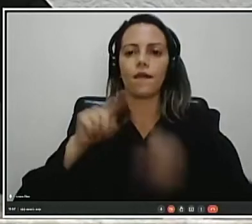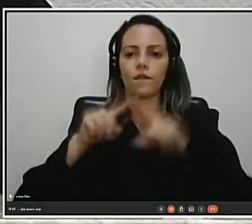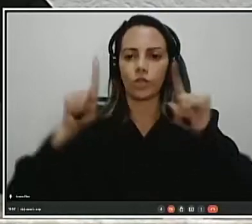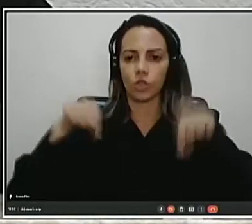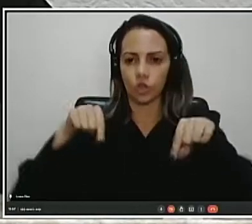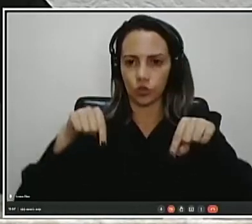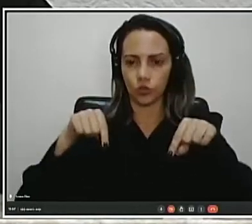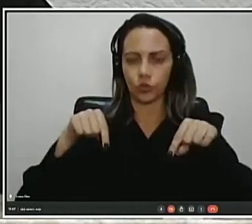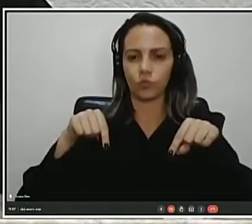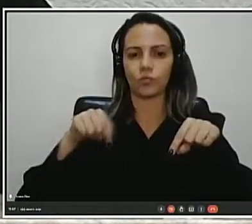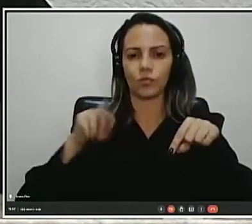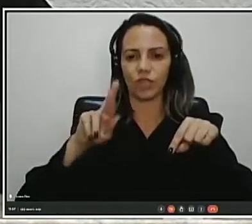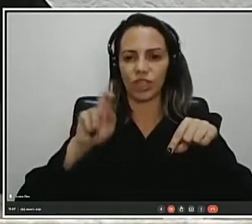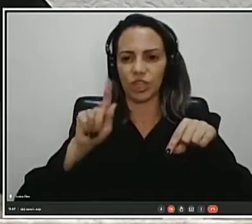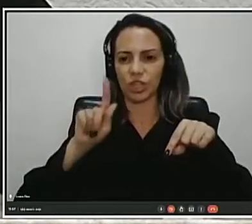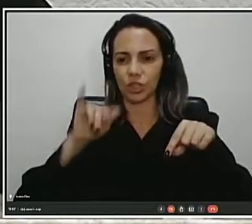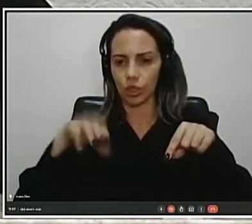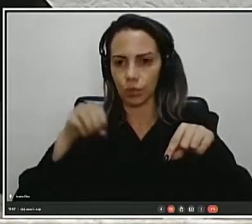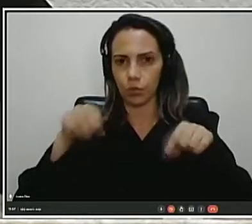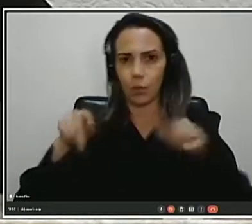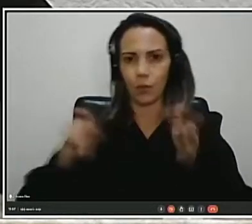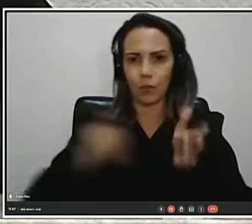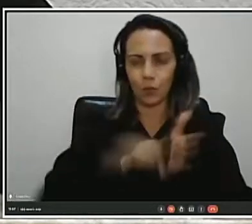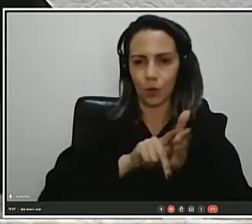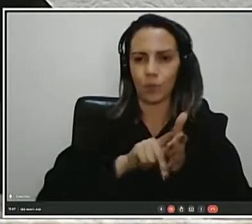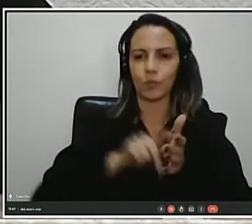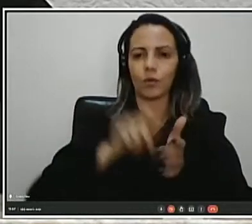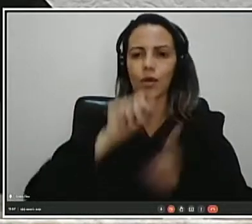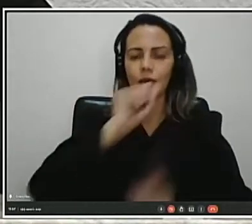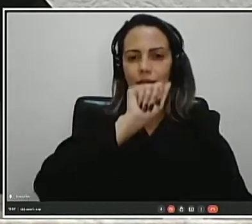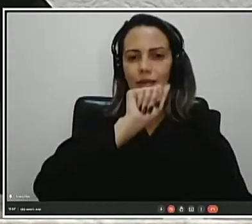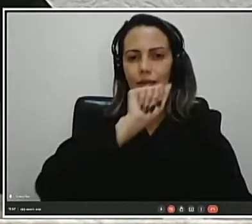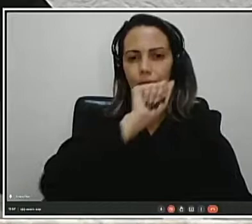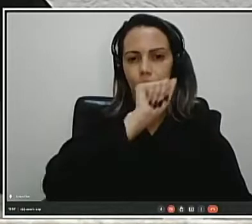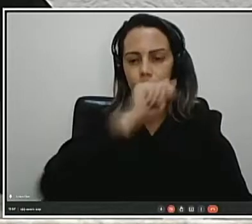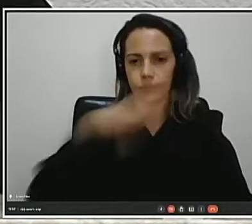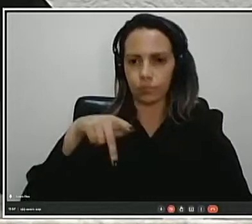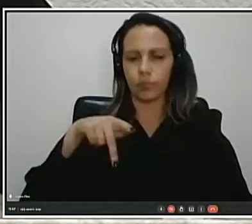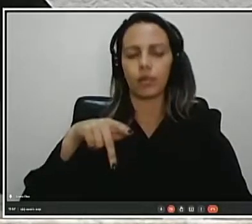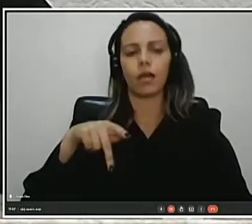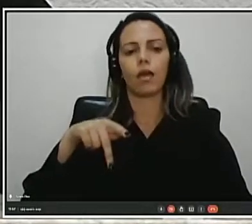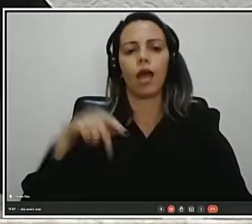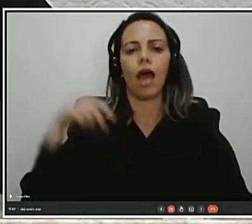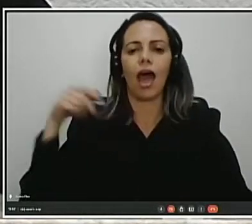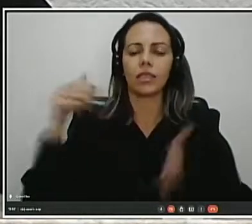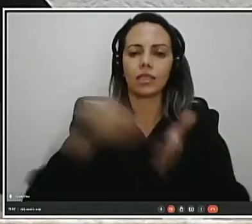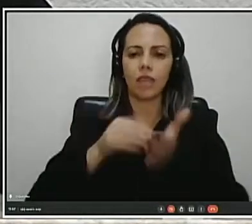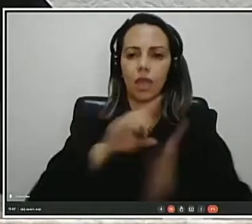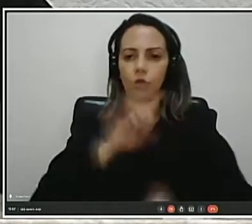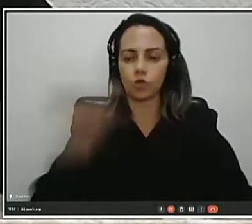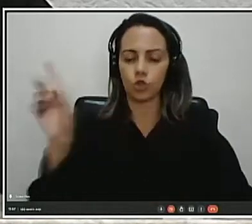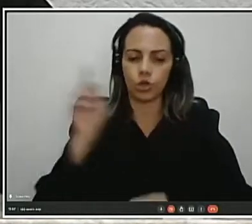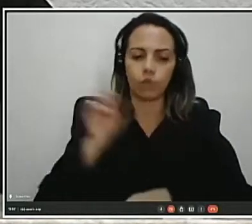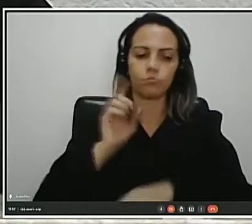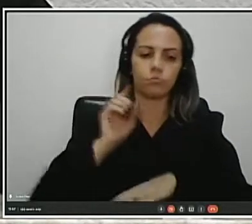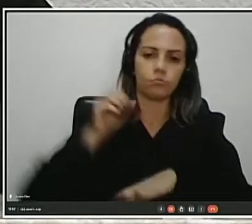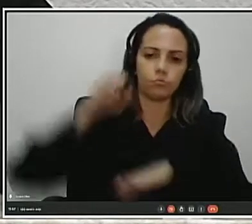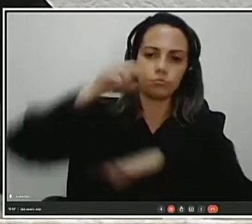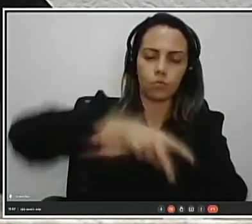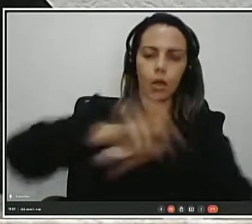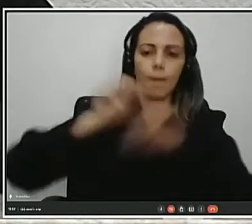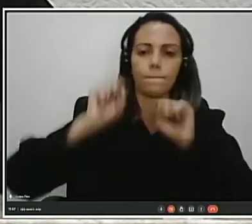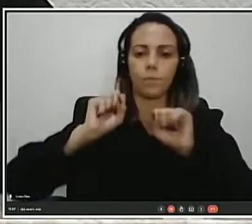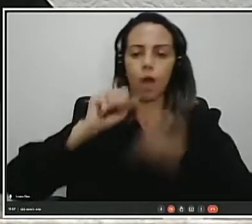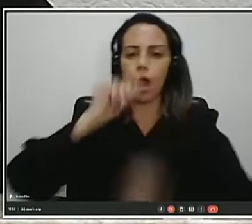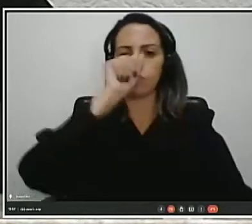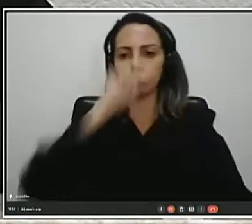regime próprio de previdência social, até a data de entrada em vigor dessa lei complementar, poderá